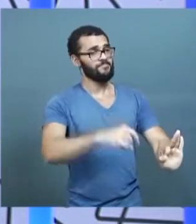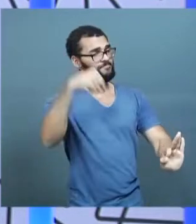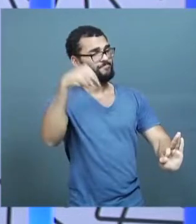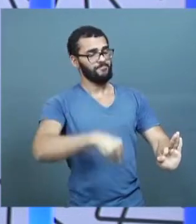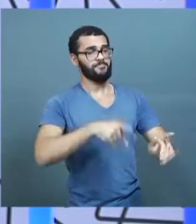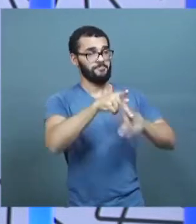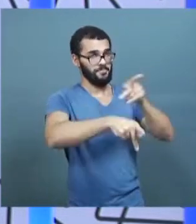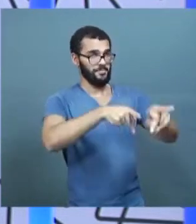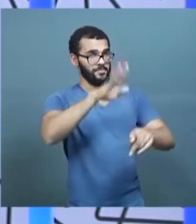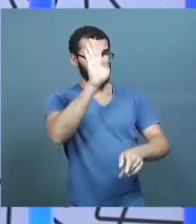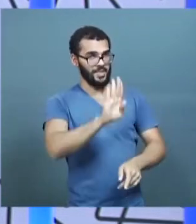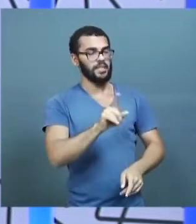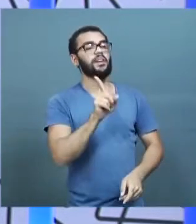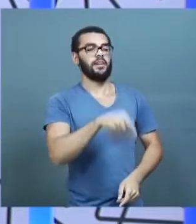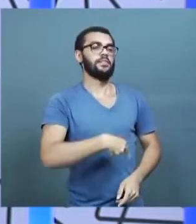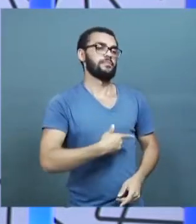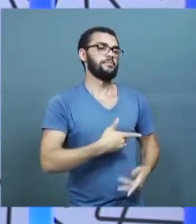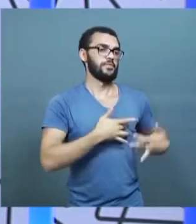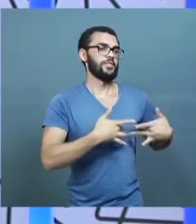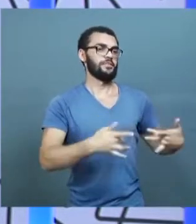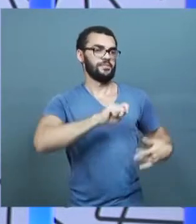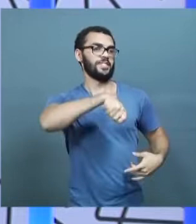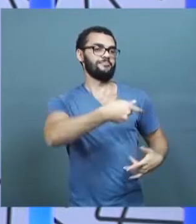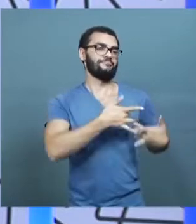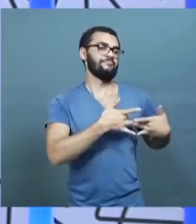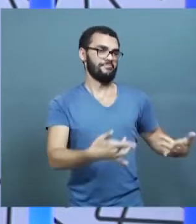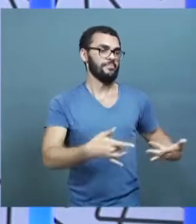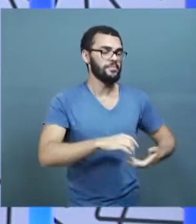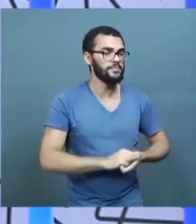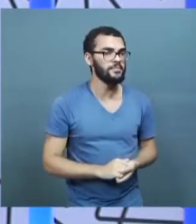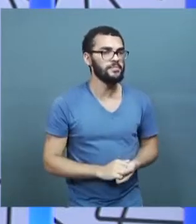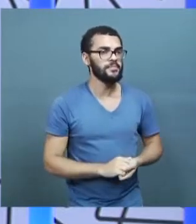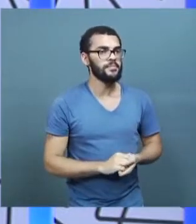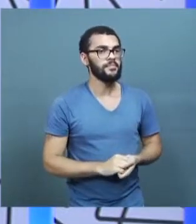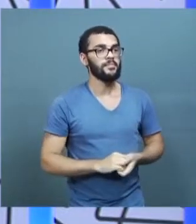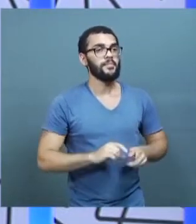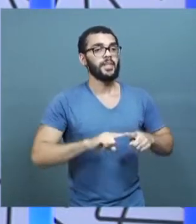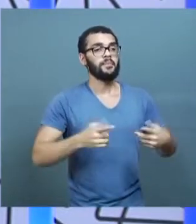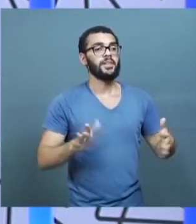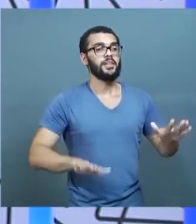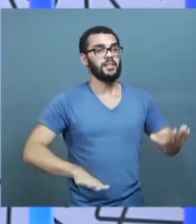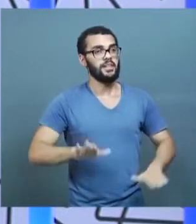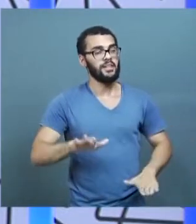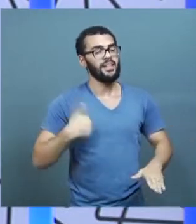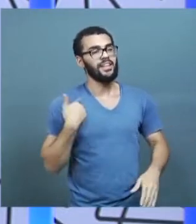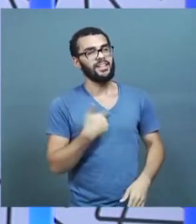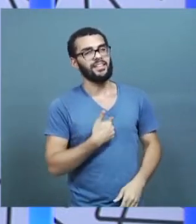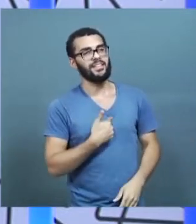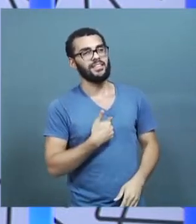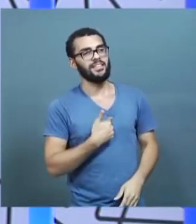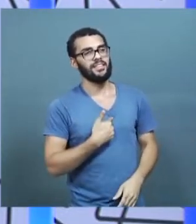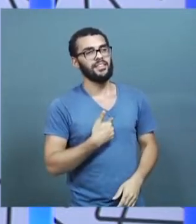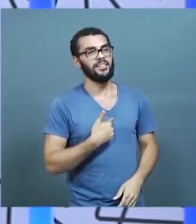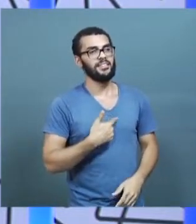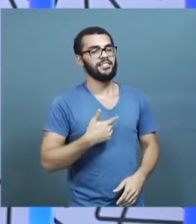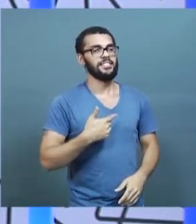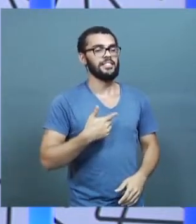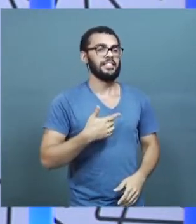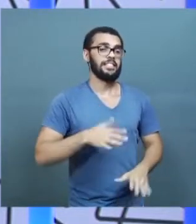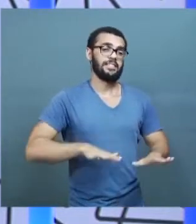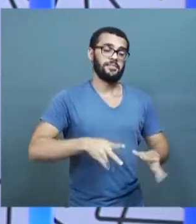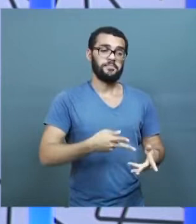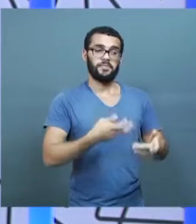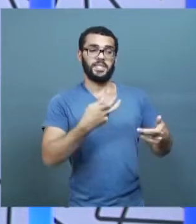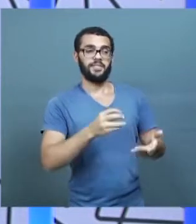povo brasileiro, ele é solidário. O que nós sentimos um pouco é a falta de organização coletiva para que